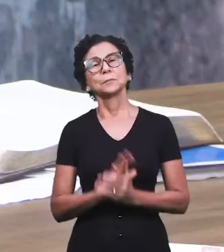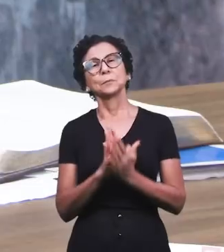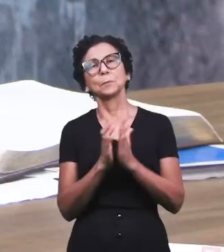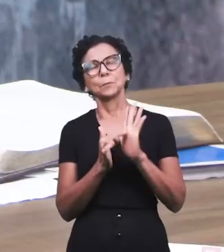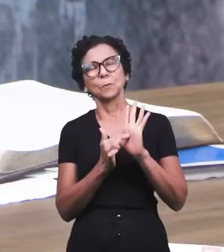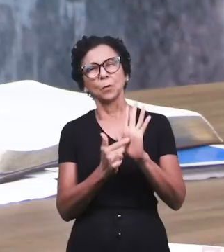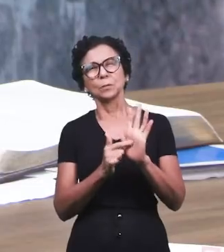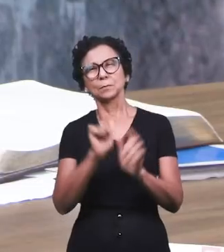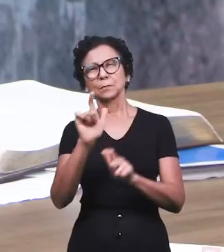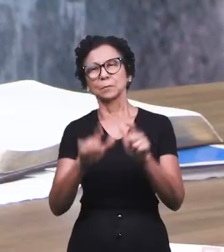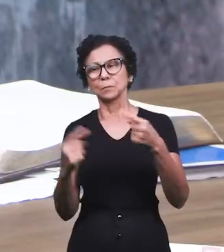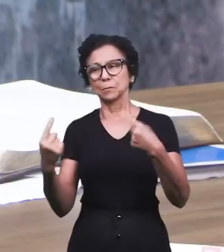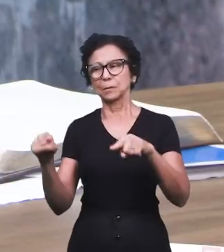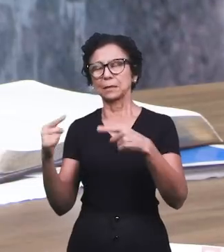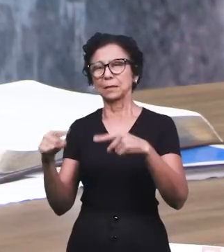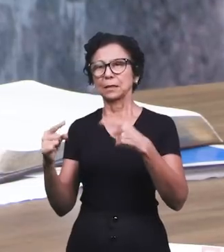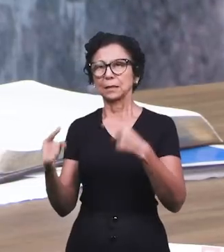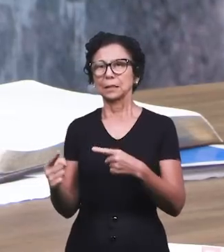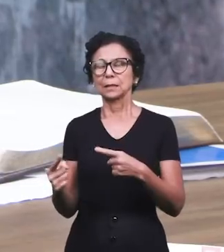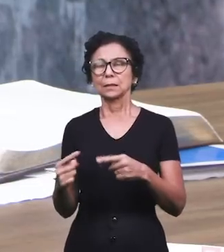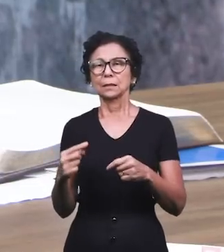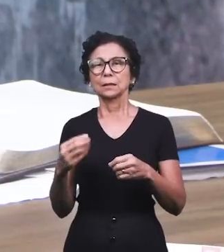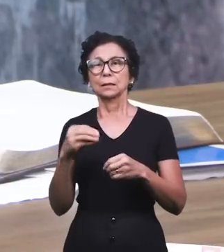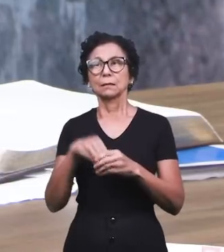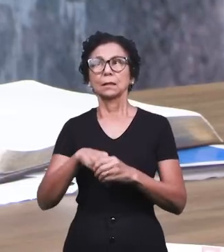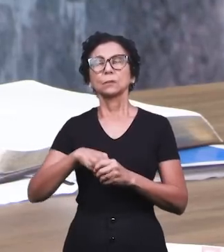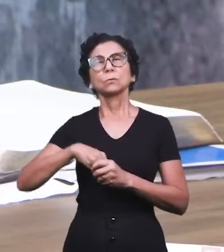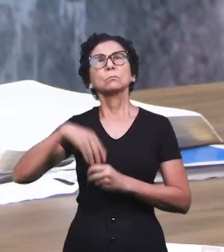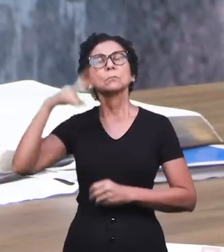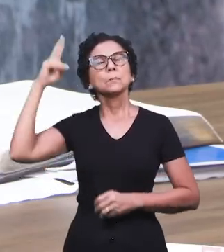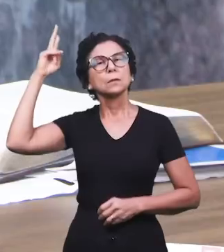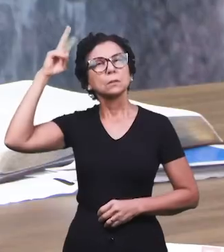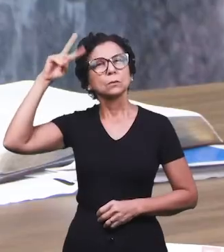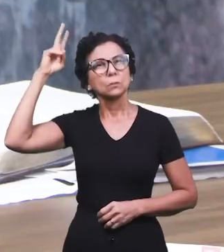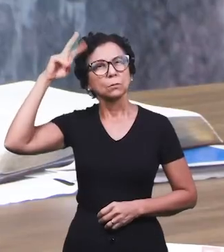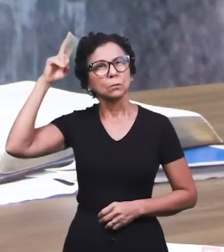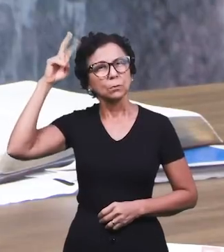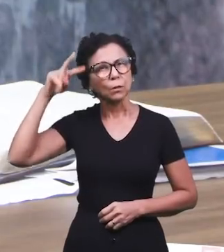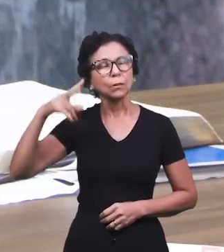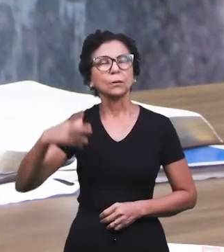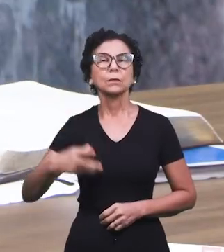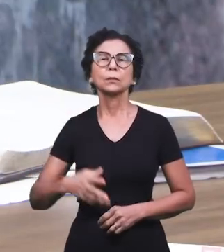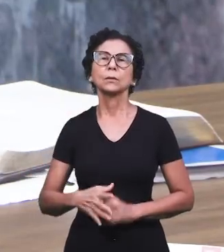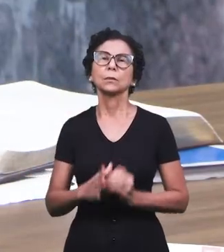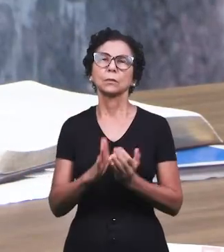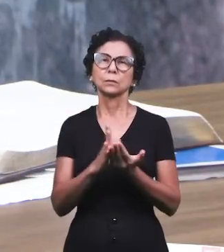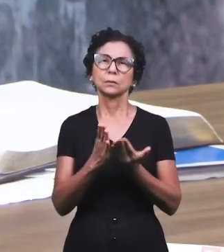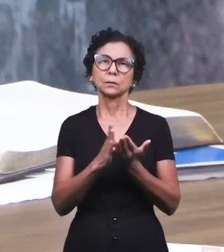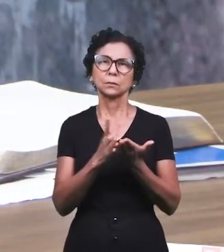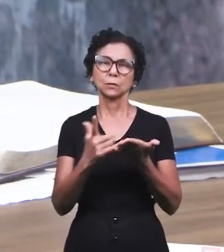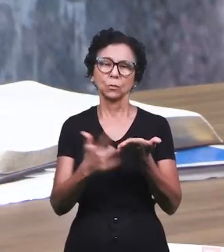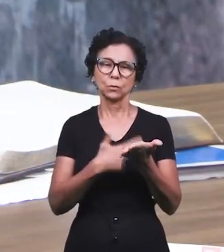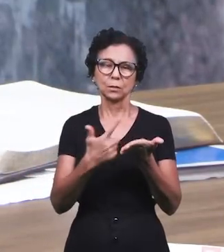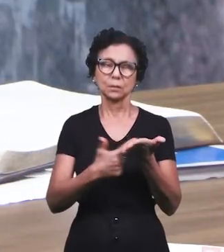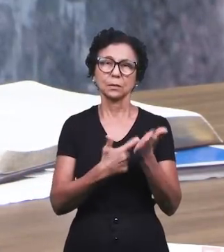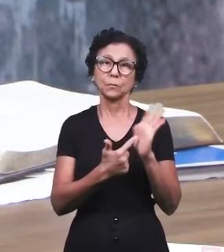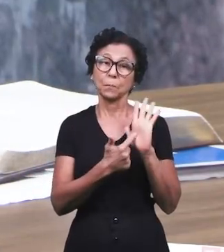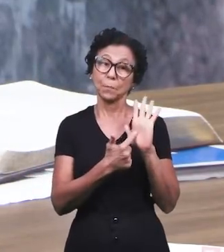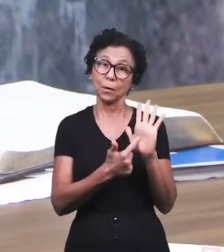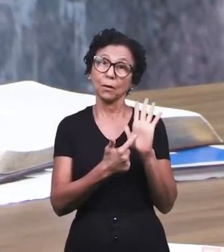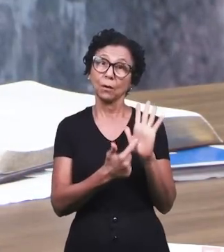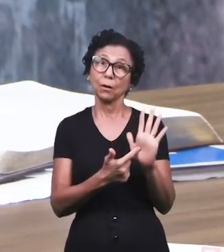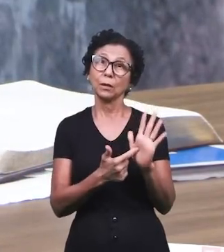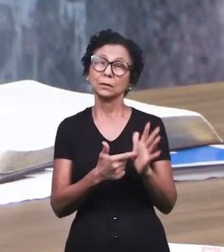dessas perseguições, mas no aspecto histórico, no aspecto daquilo que os livros contam, daquilo que se registra, eram